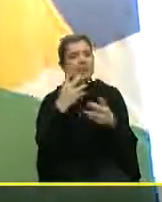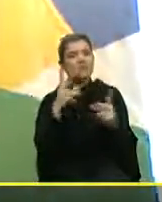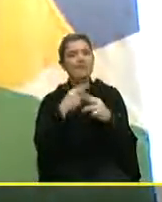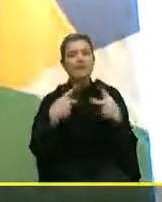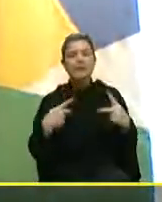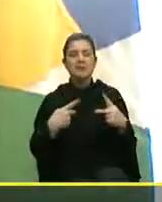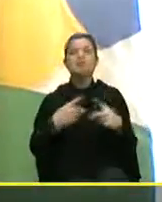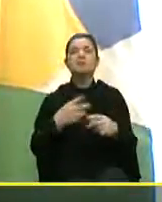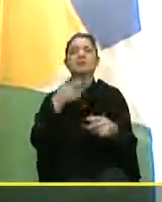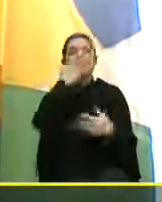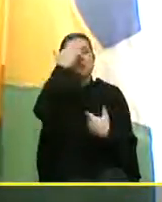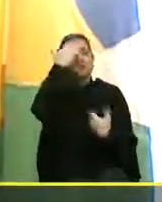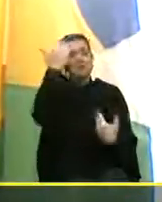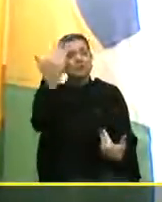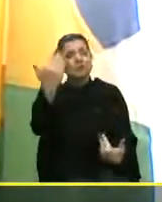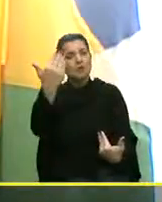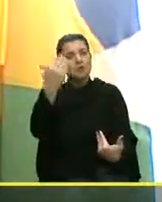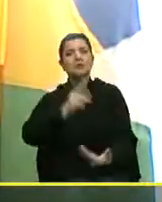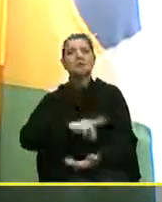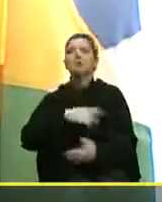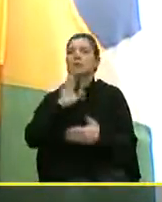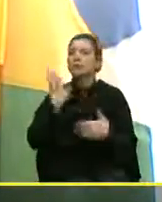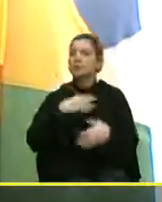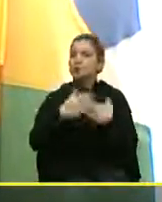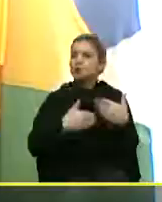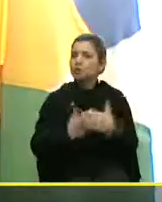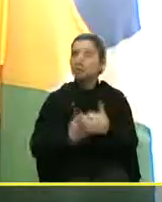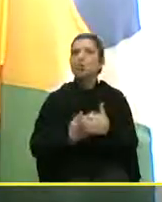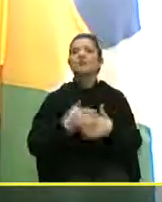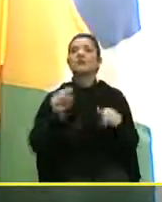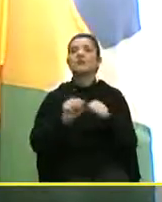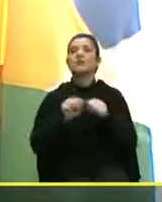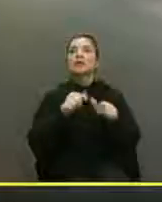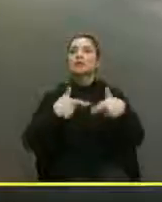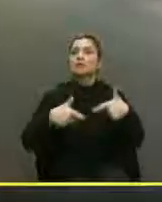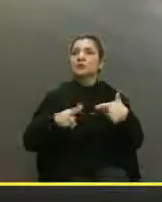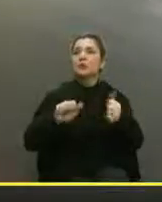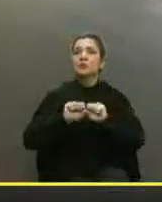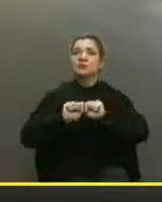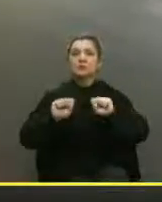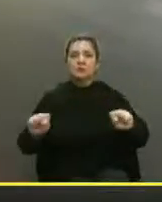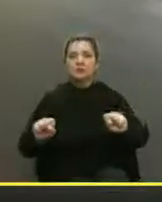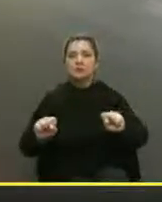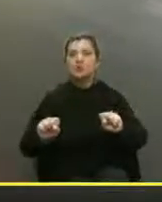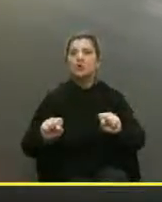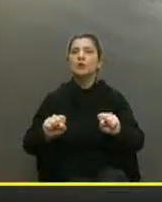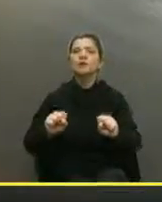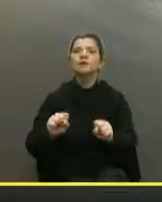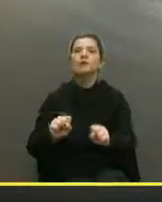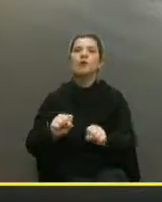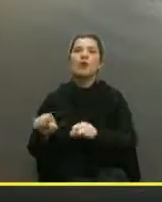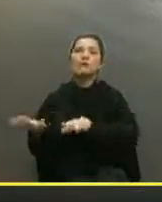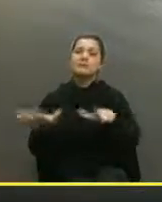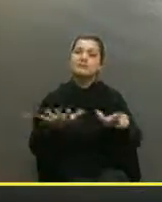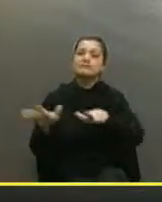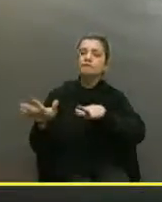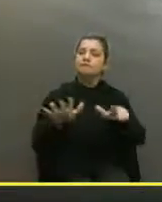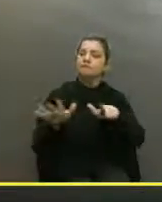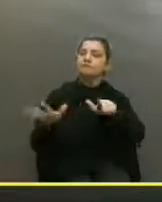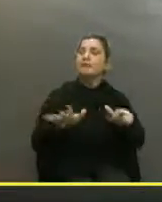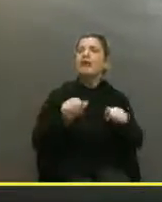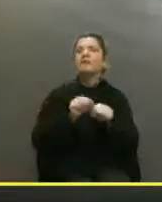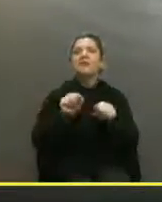gostaria de aqui agradecer em nome daqueles que fizeram Esse trabalho o meu as o que passou semanas aí vai fazendo